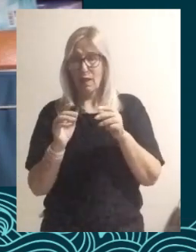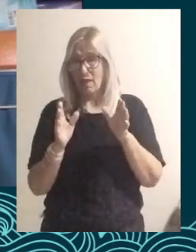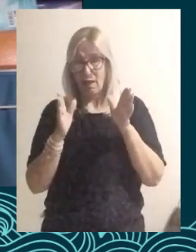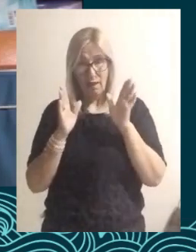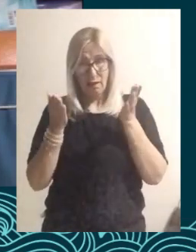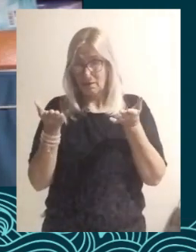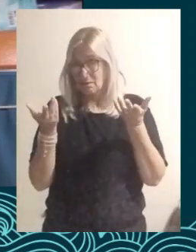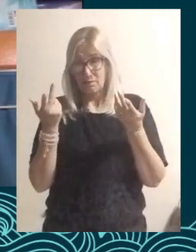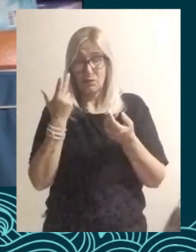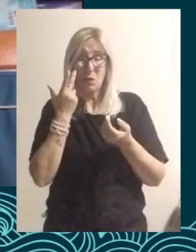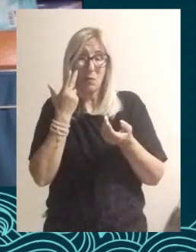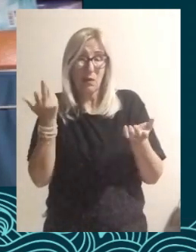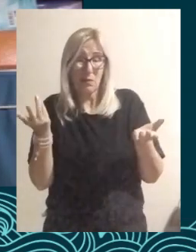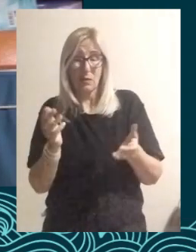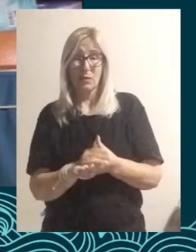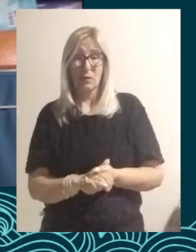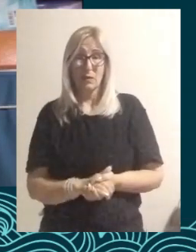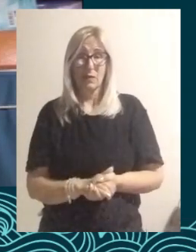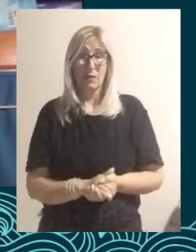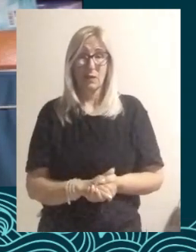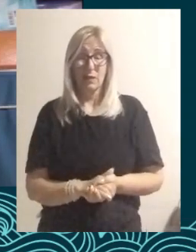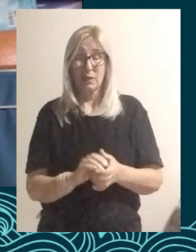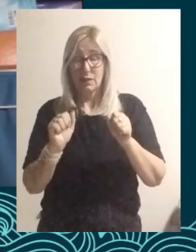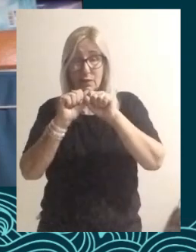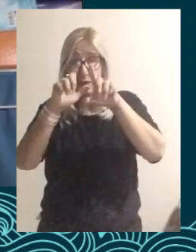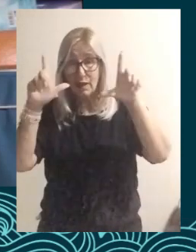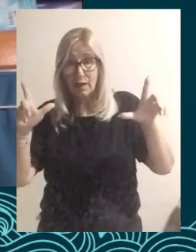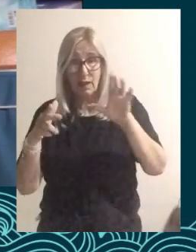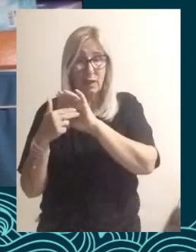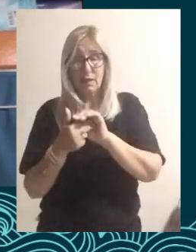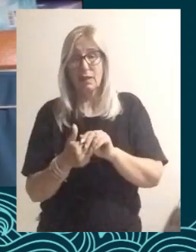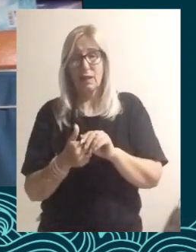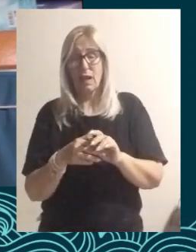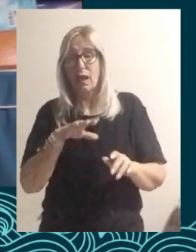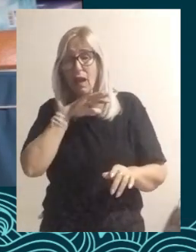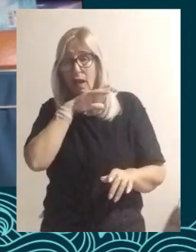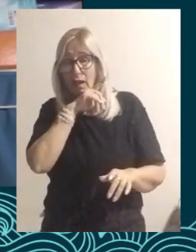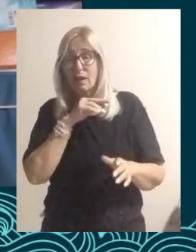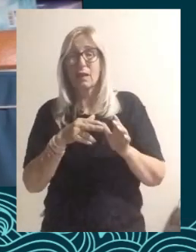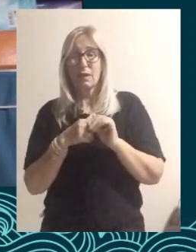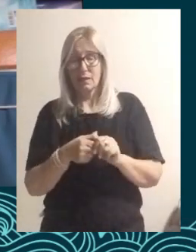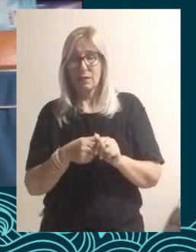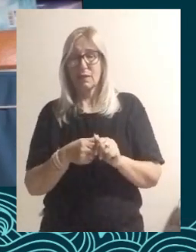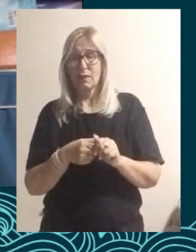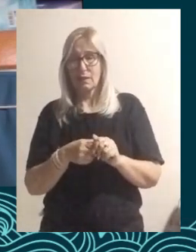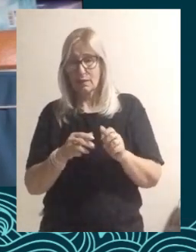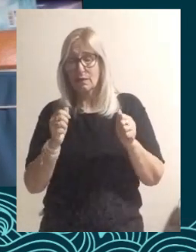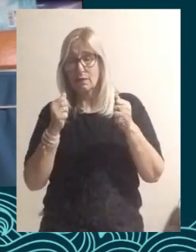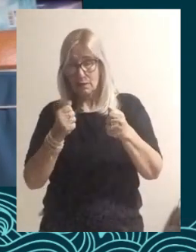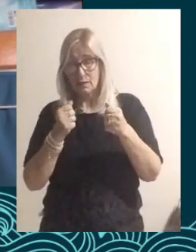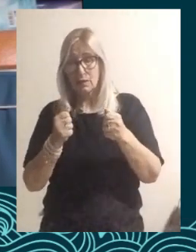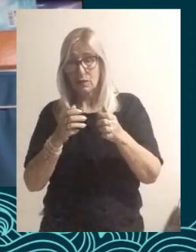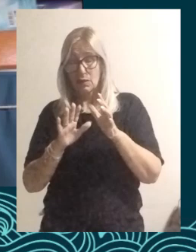sabe o que fazer, porque é muito óbvio, né? Está claro, assim, o tempo é ruim, a gente tem